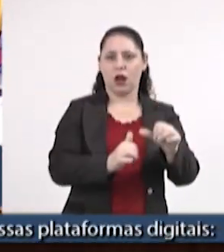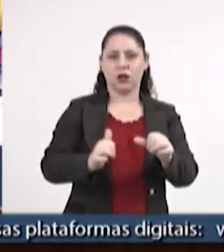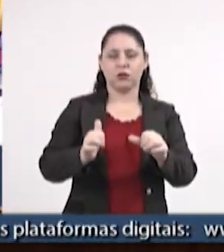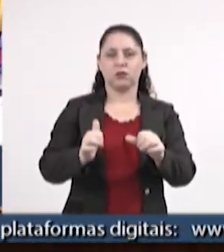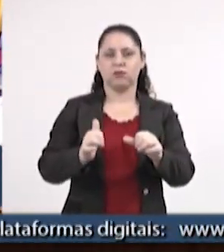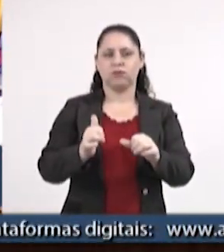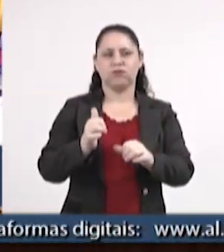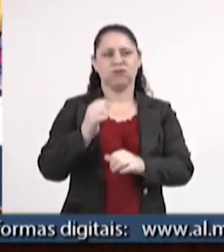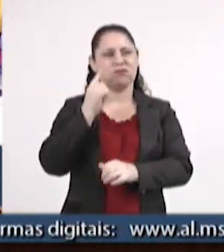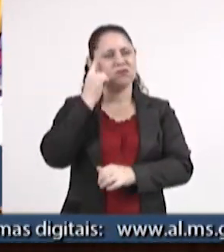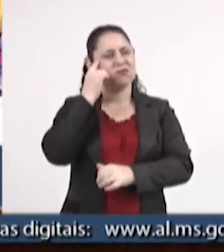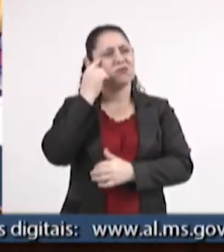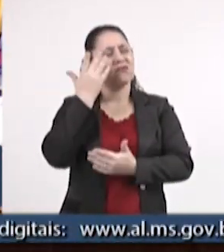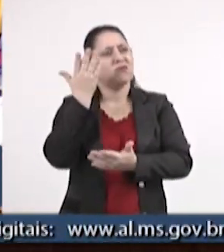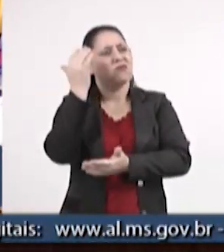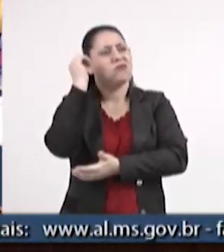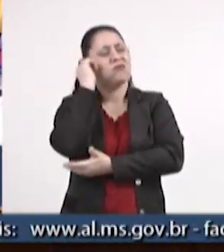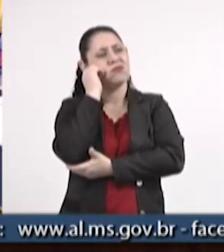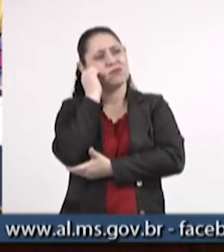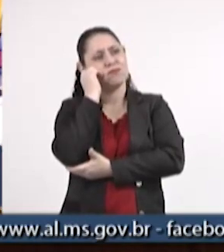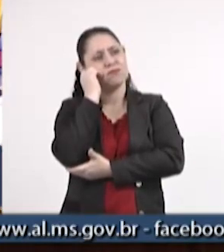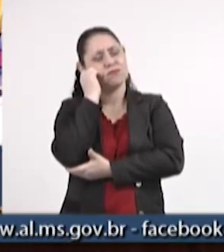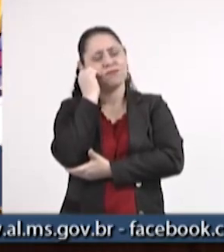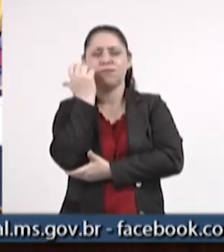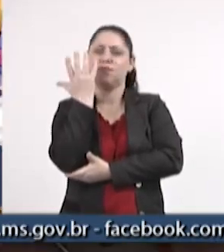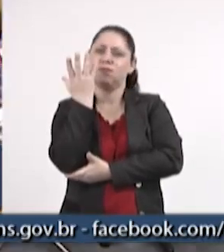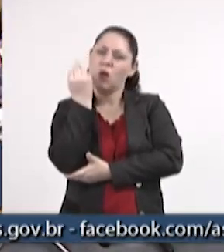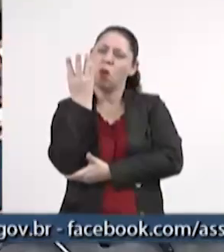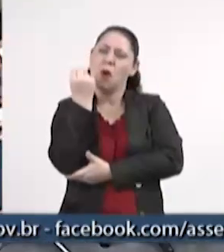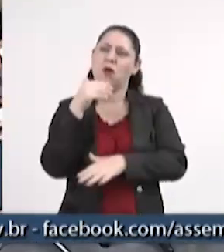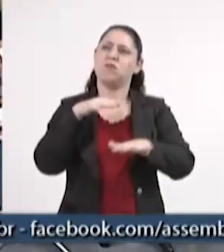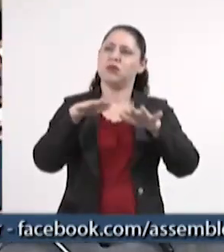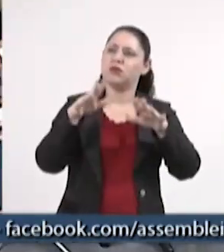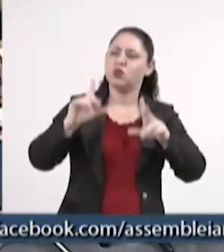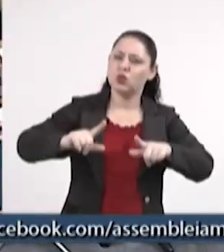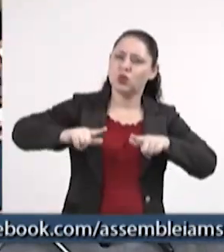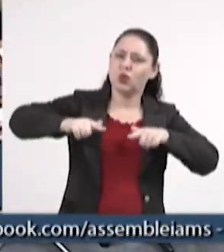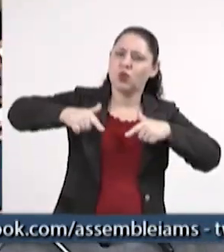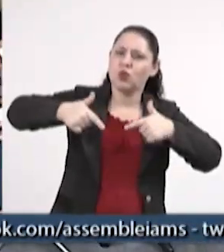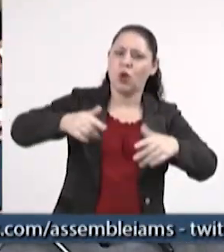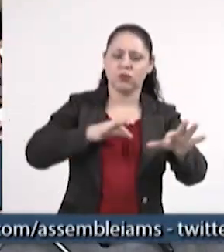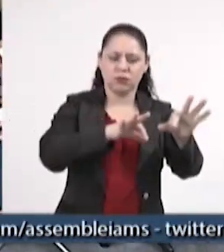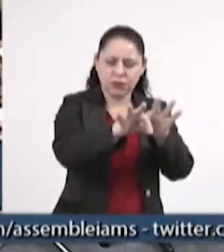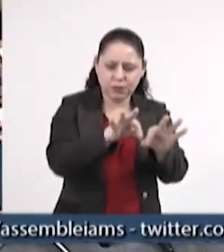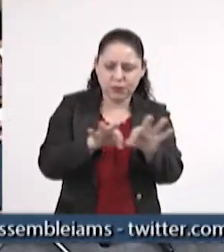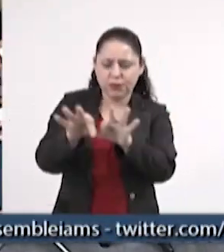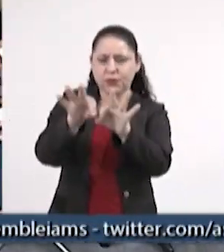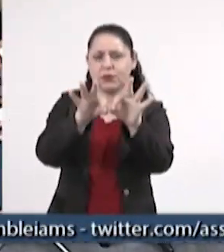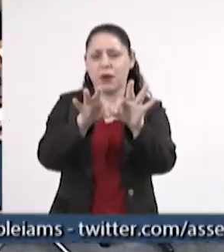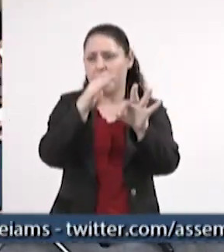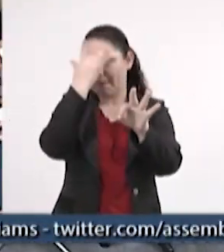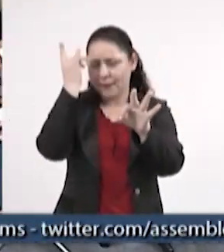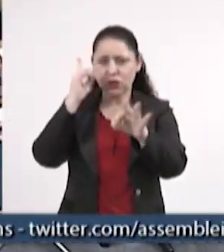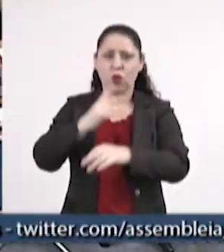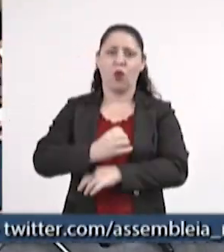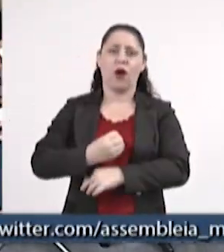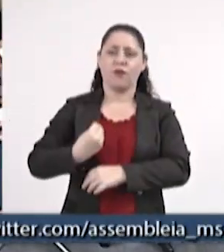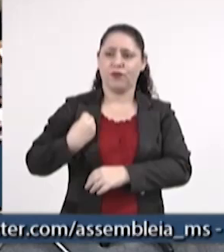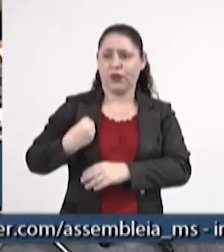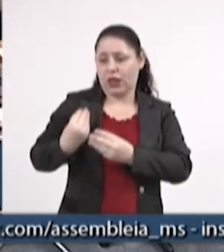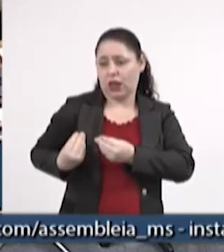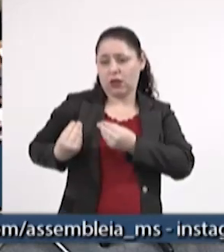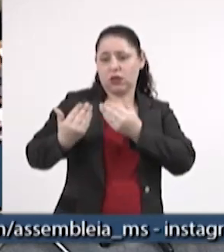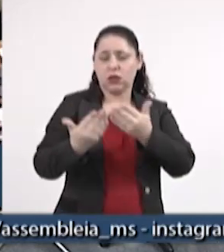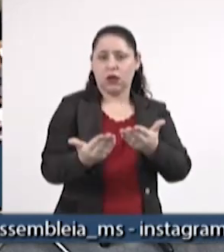pensando, poxa, depois de tanta militância, de tanta luta, de tanta organização, gente que deu a